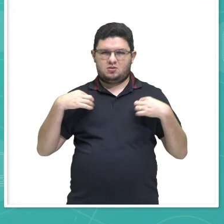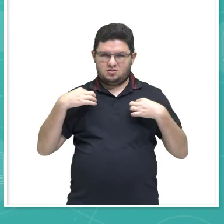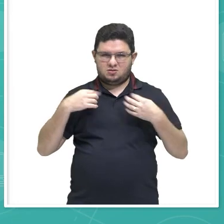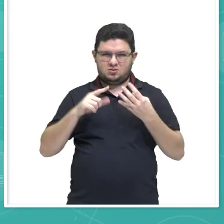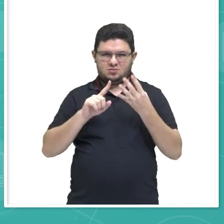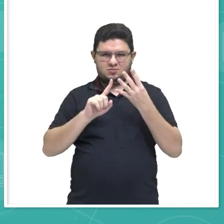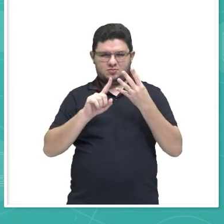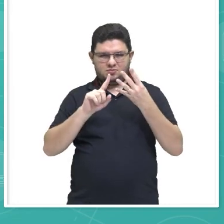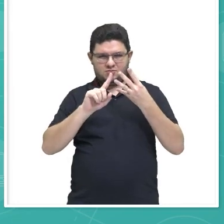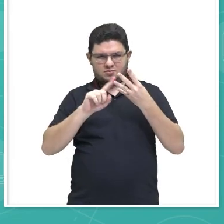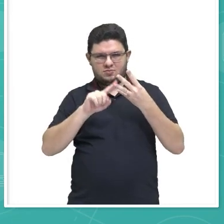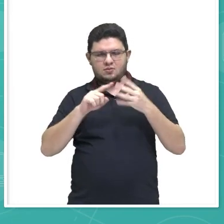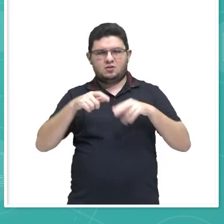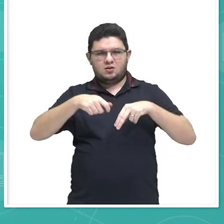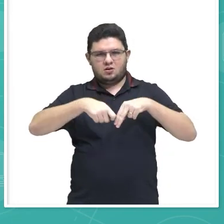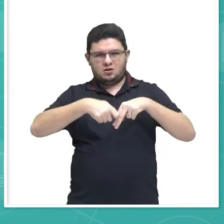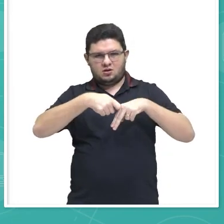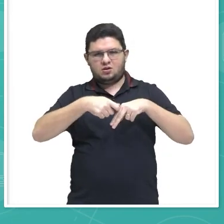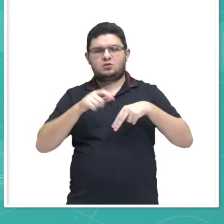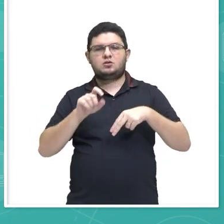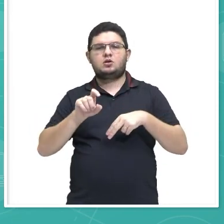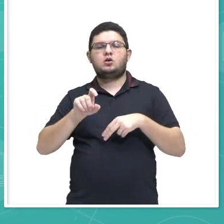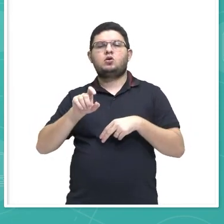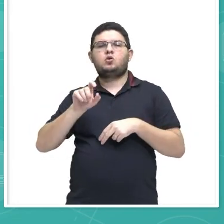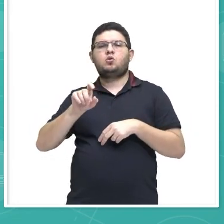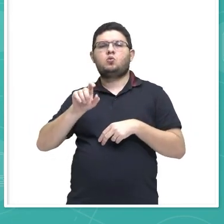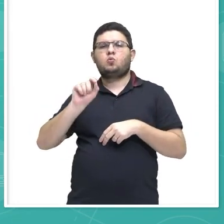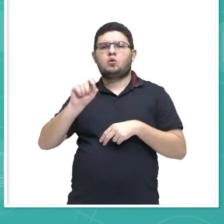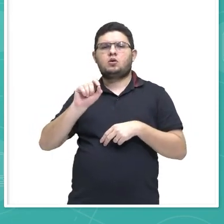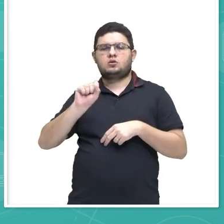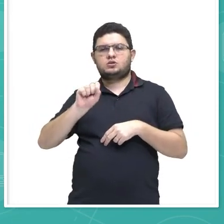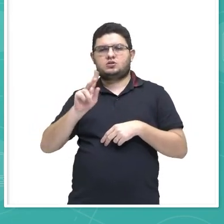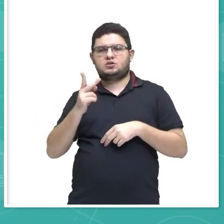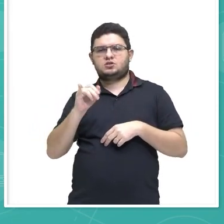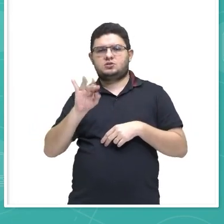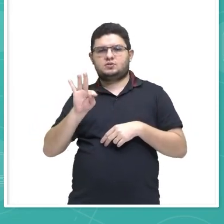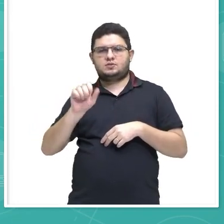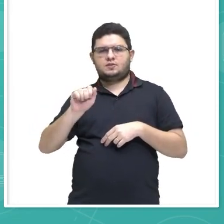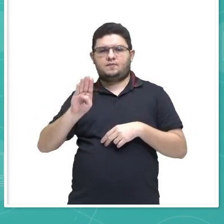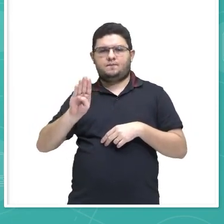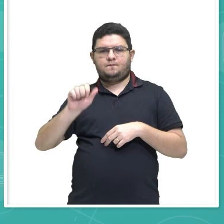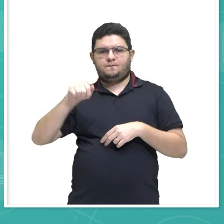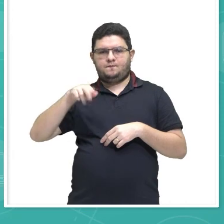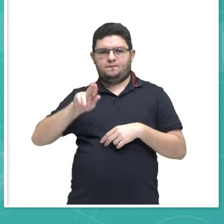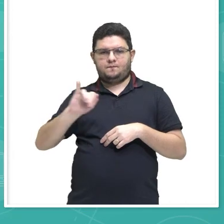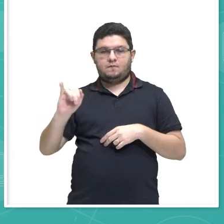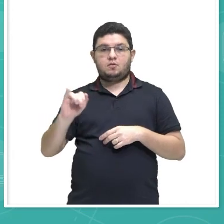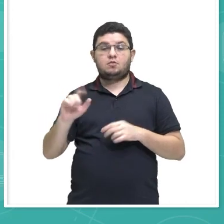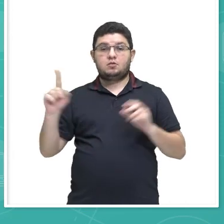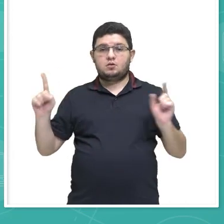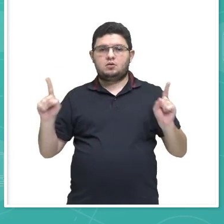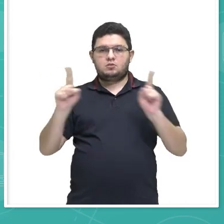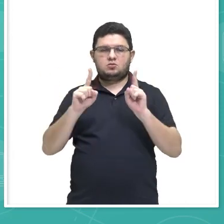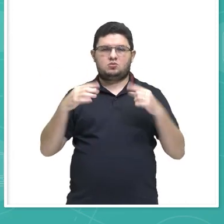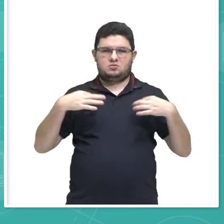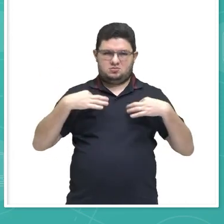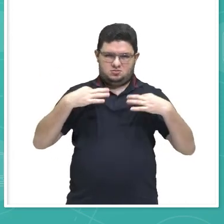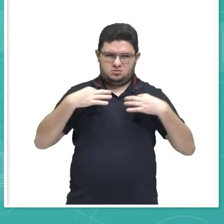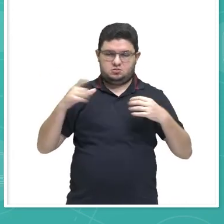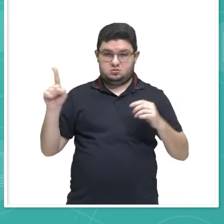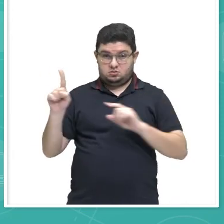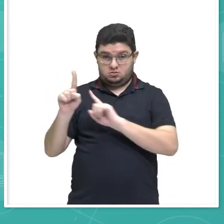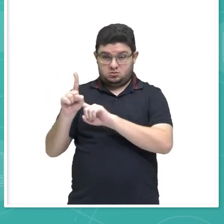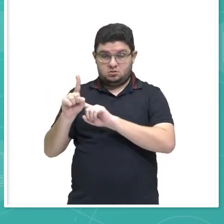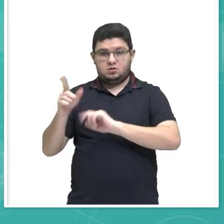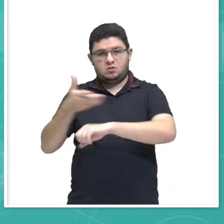primeiro competidor convocado usa um kimono branco e o segundo um azul. Ao iniciar e finalizar a luta, o